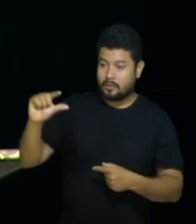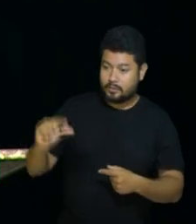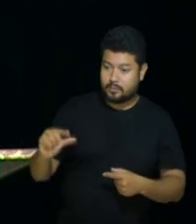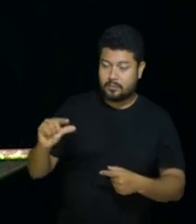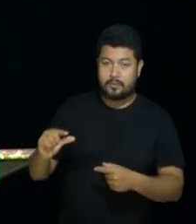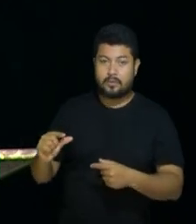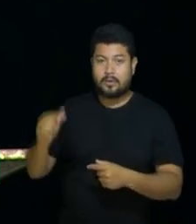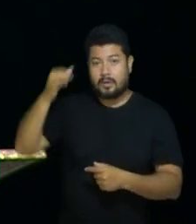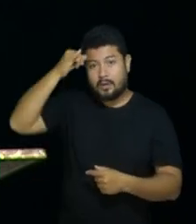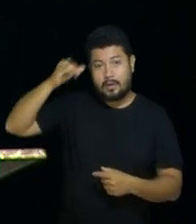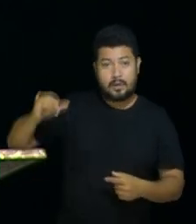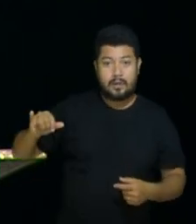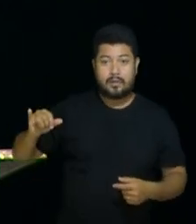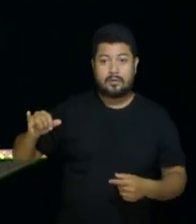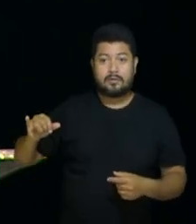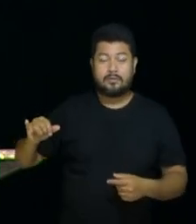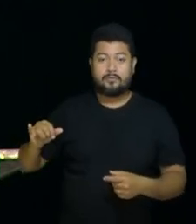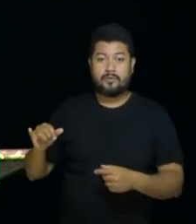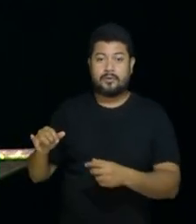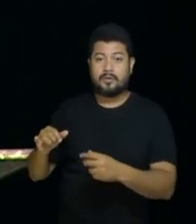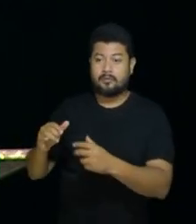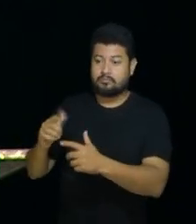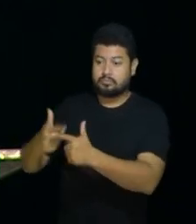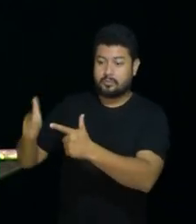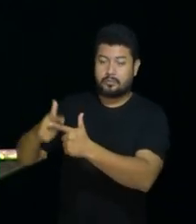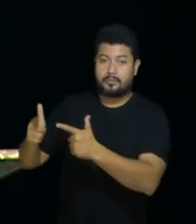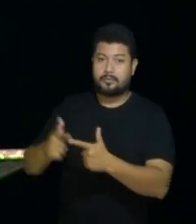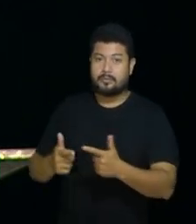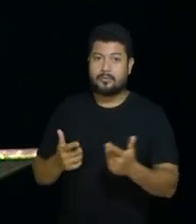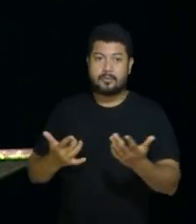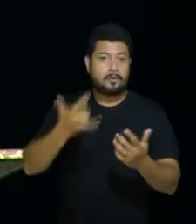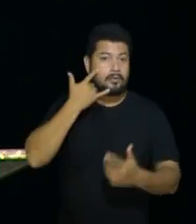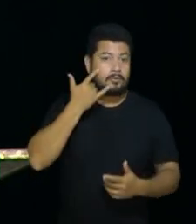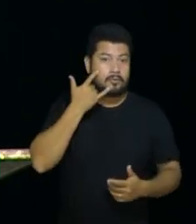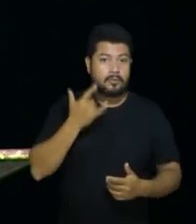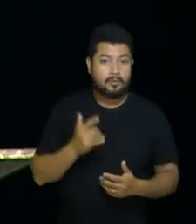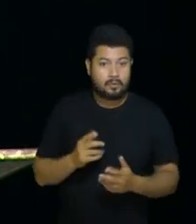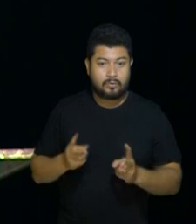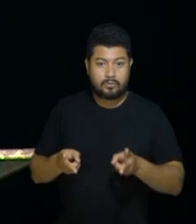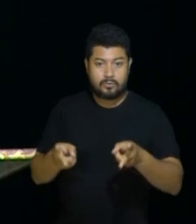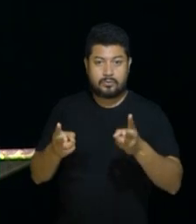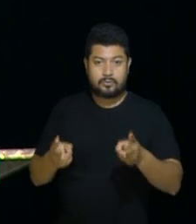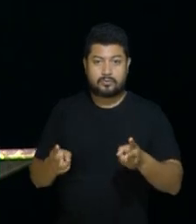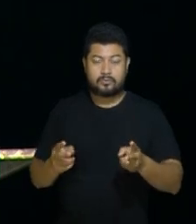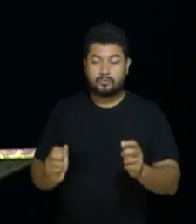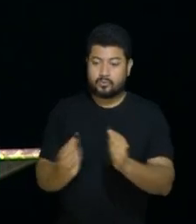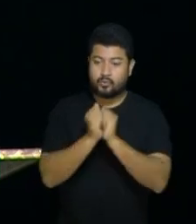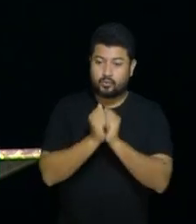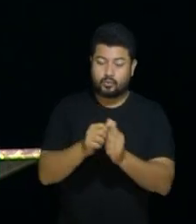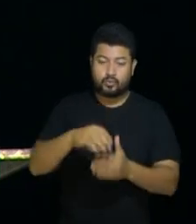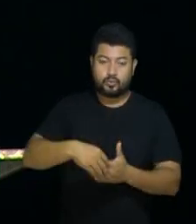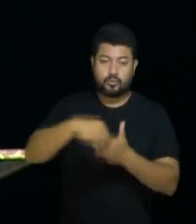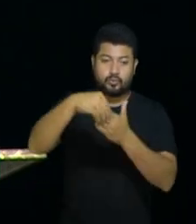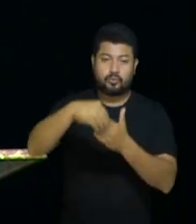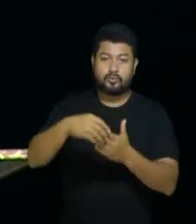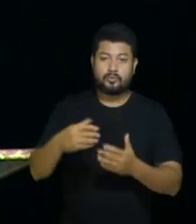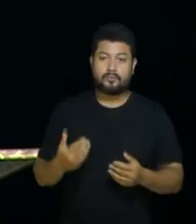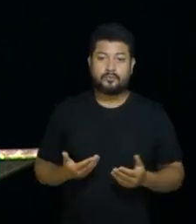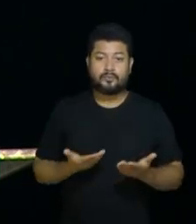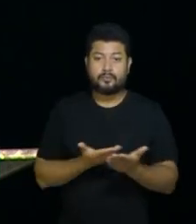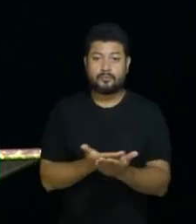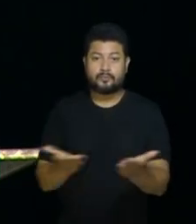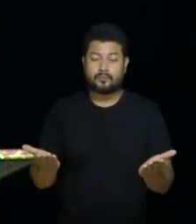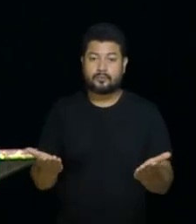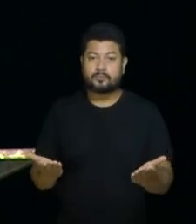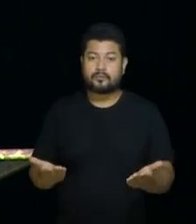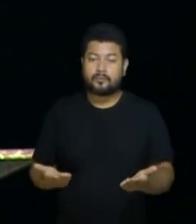E eu peço aqui ao nobre presidente Mauro que daqui para frente ele conduza esse projeto junto com os demais poderes, com a ajuda de todos. Eu não tenho